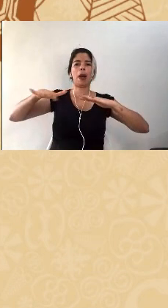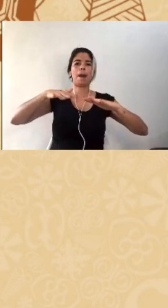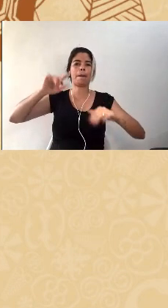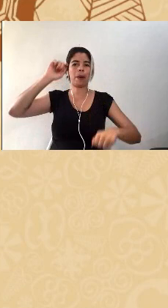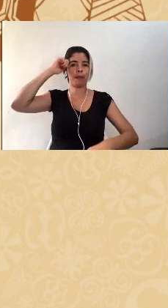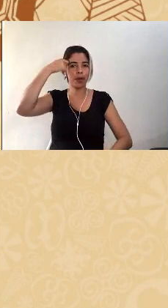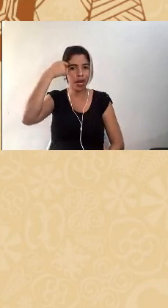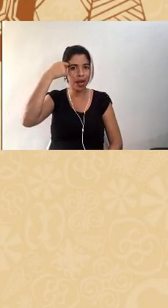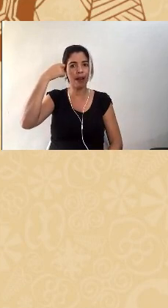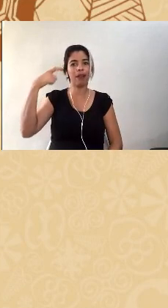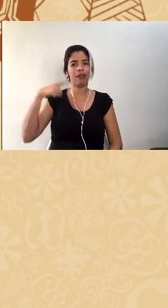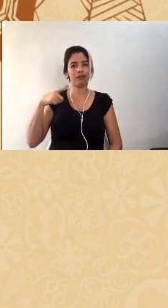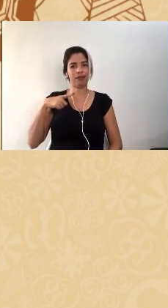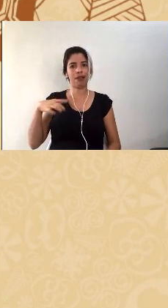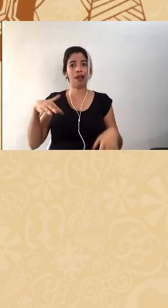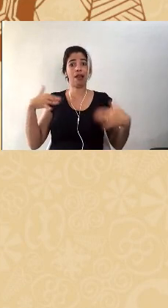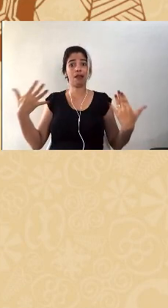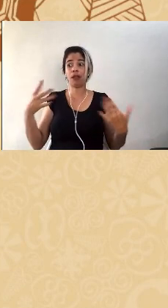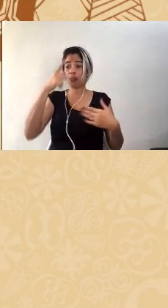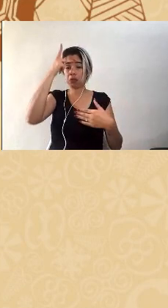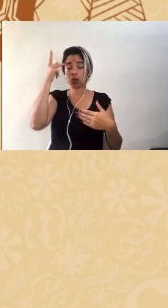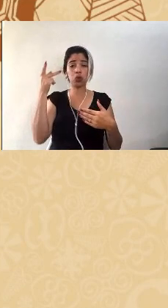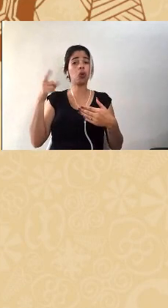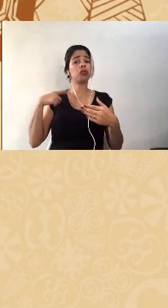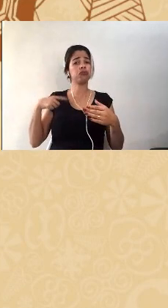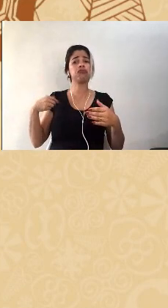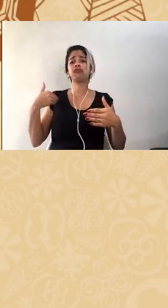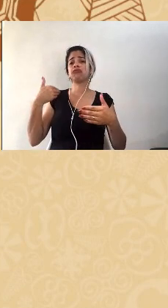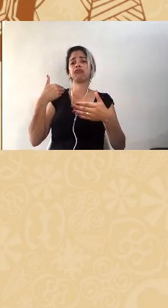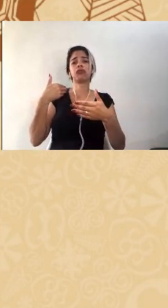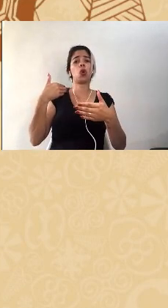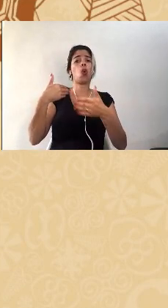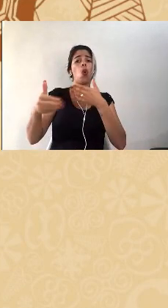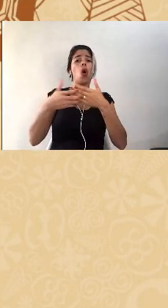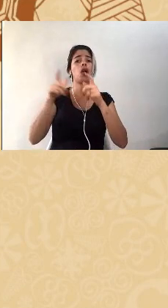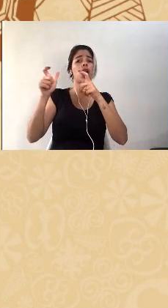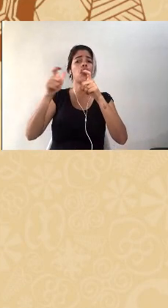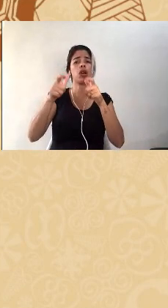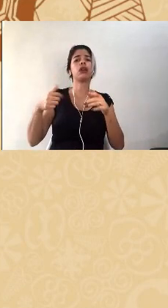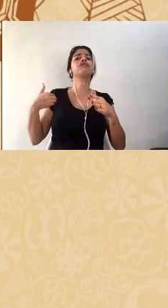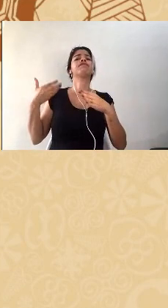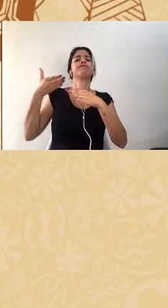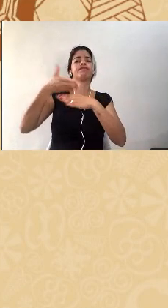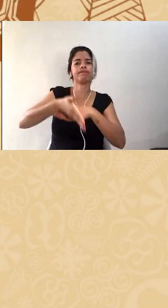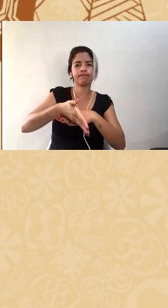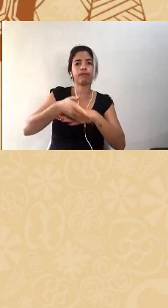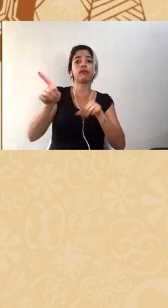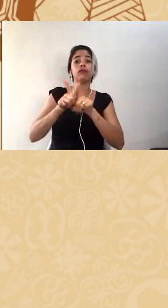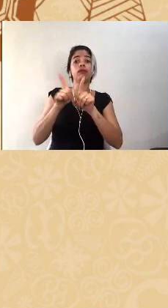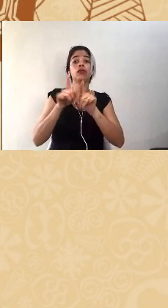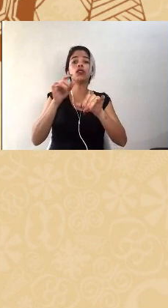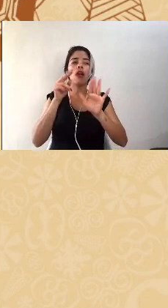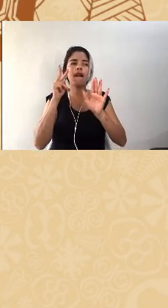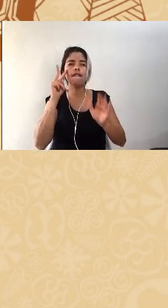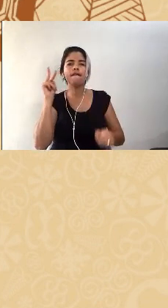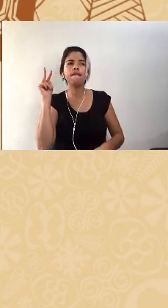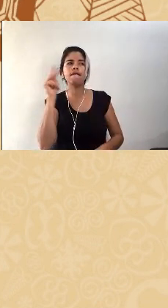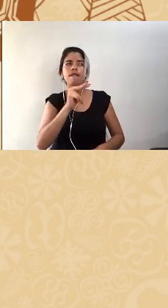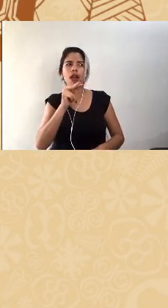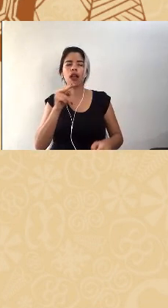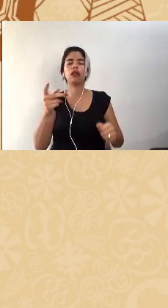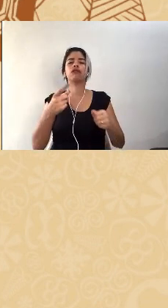desse ator que circula, né, e problematiza, né, a partir de um olhar